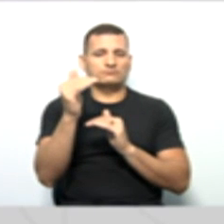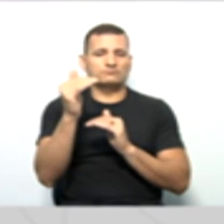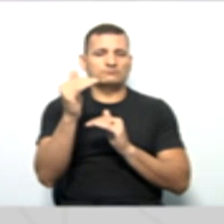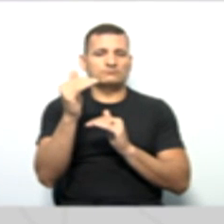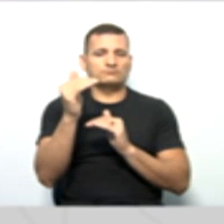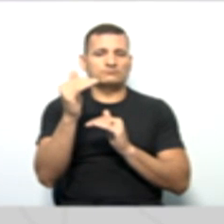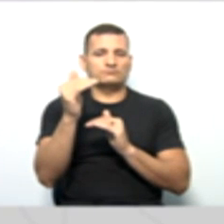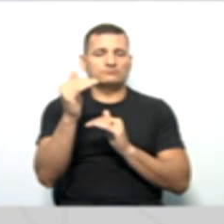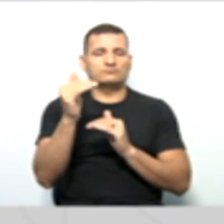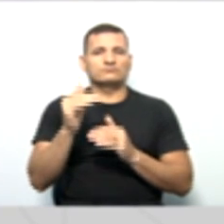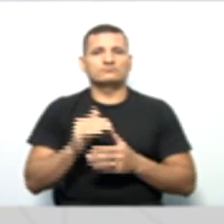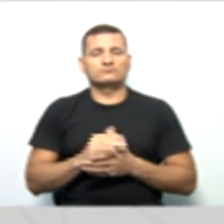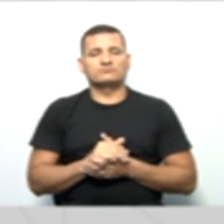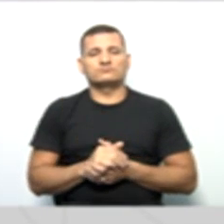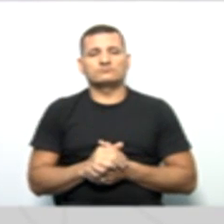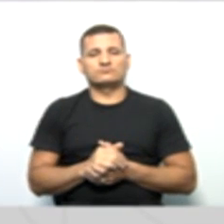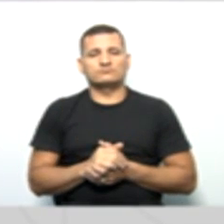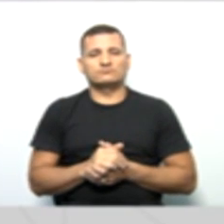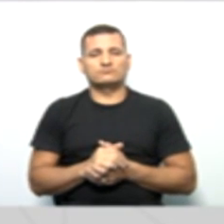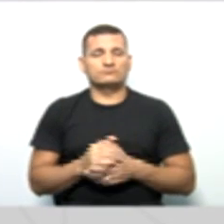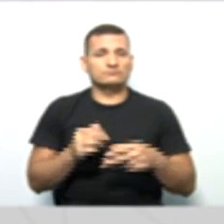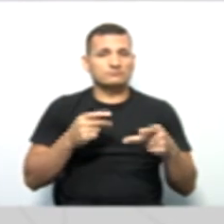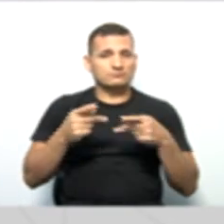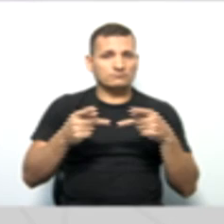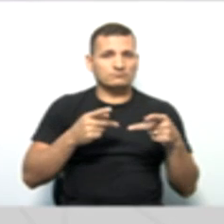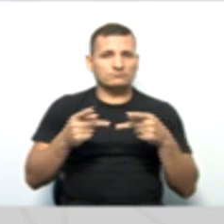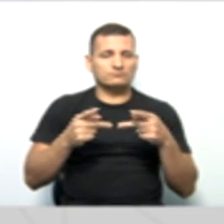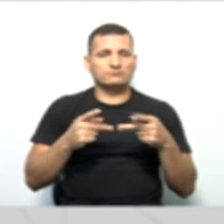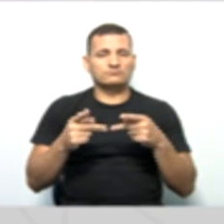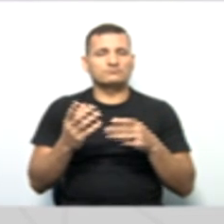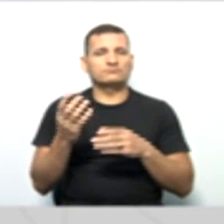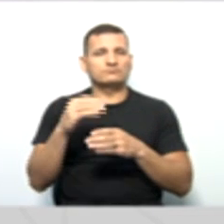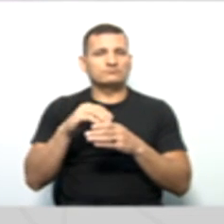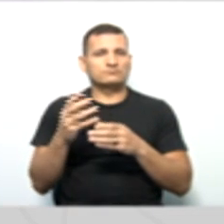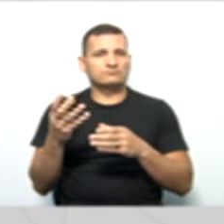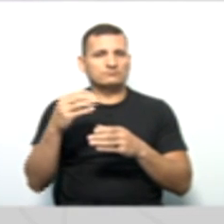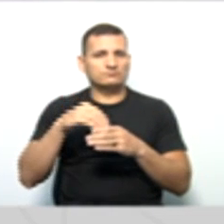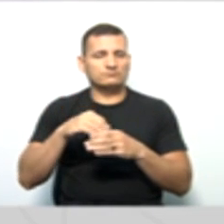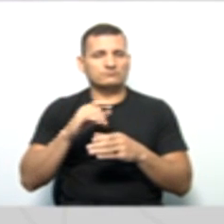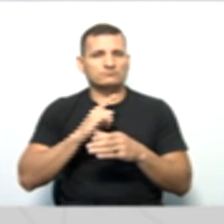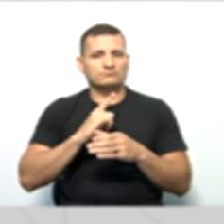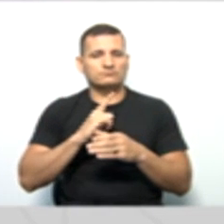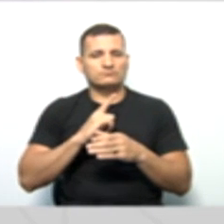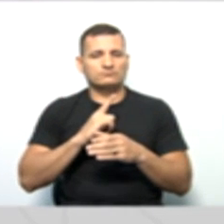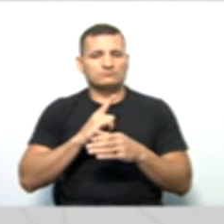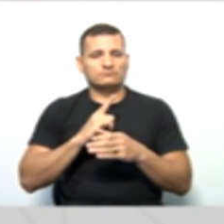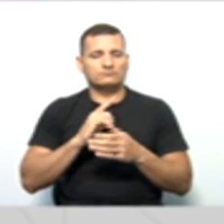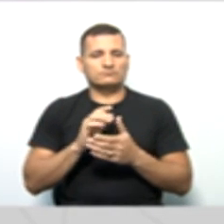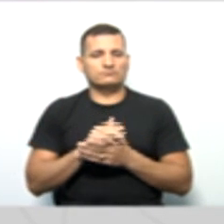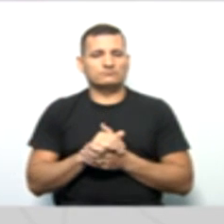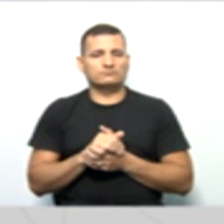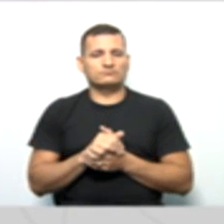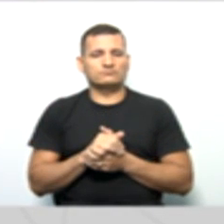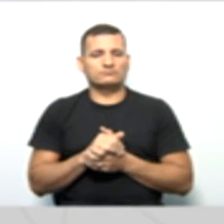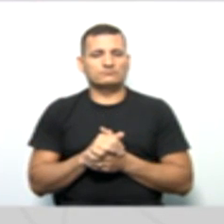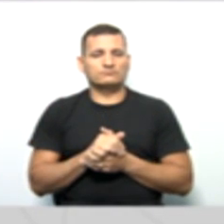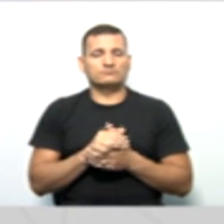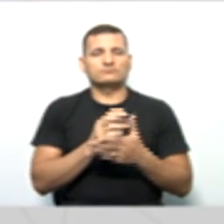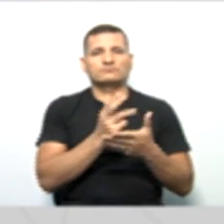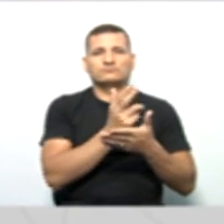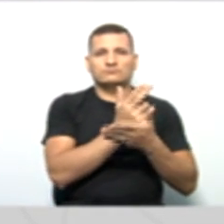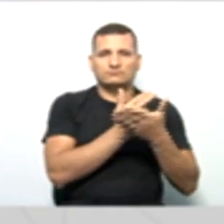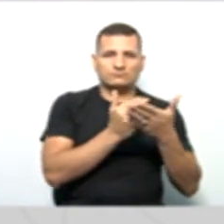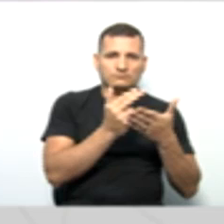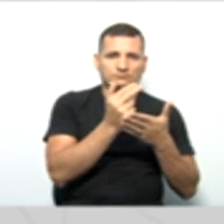seu projeto de componentes. Aí o projeto de componentes, ele tem lá também, ó, meu diagrama de classes dando subsídio,